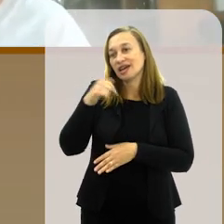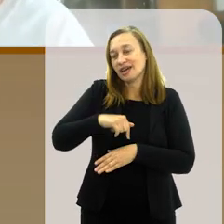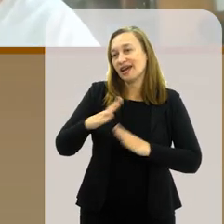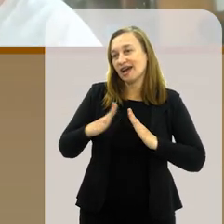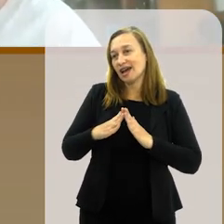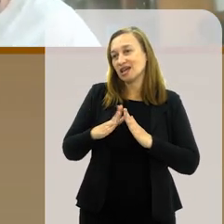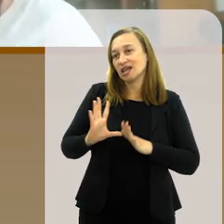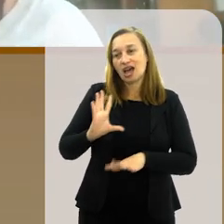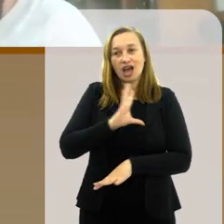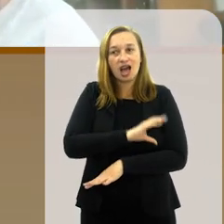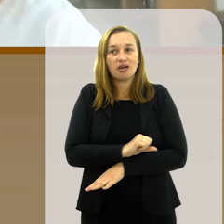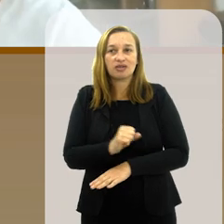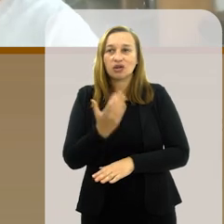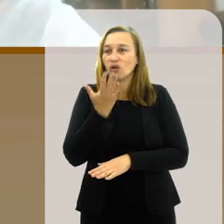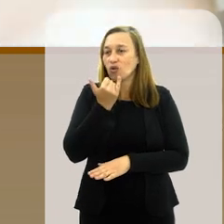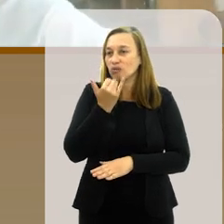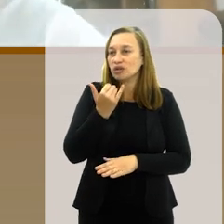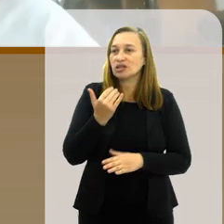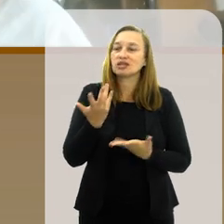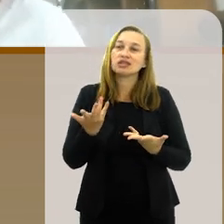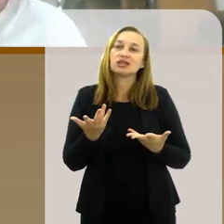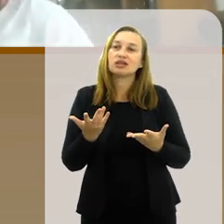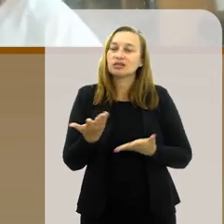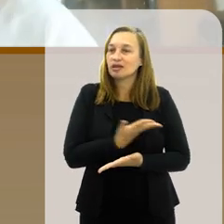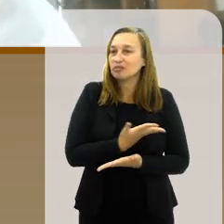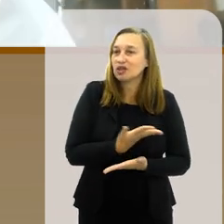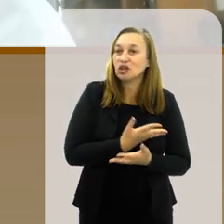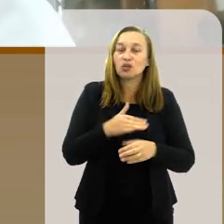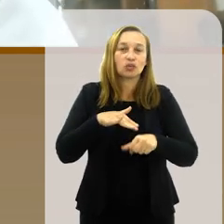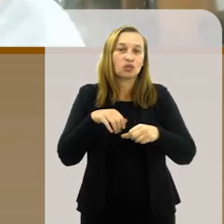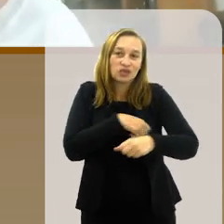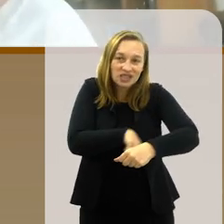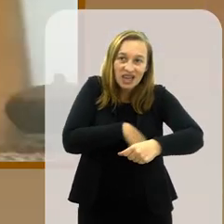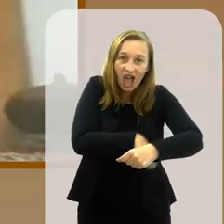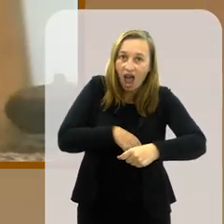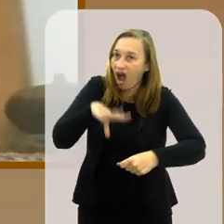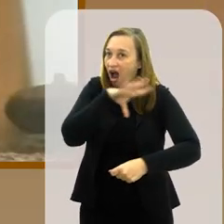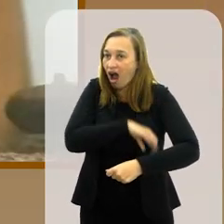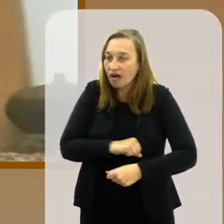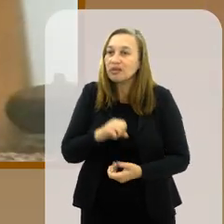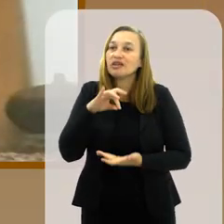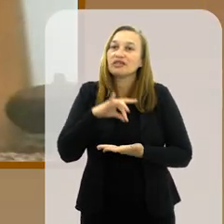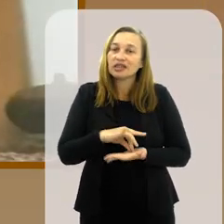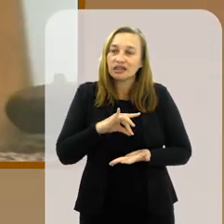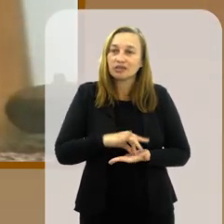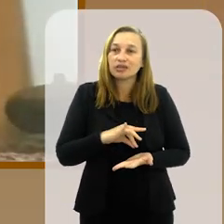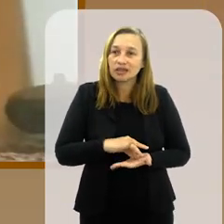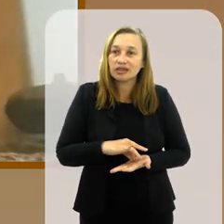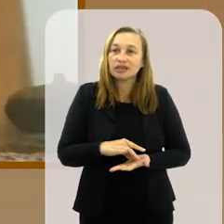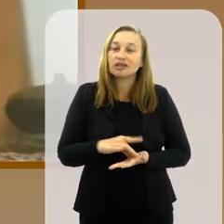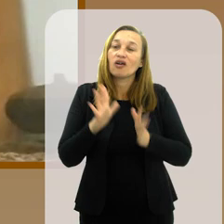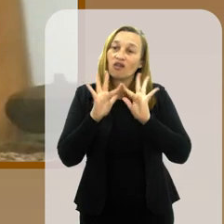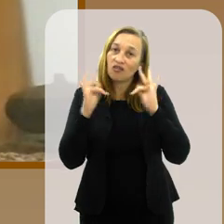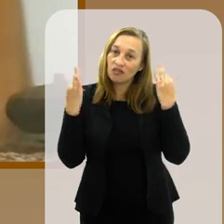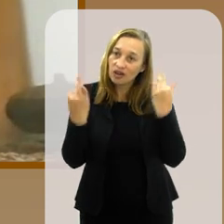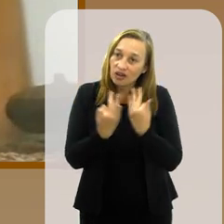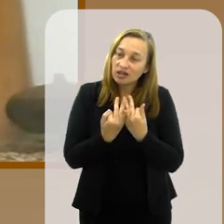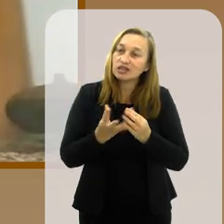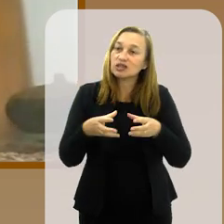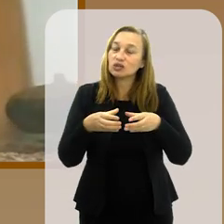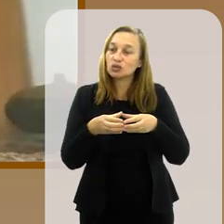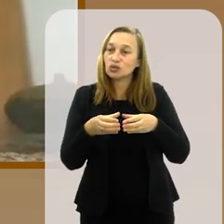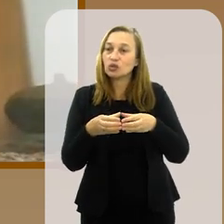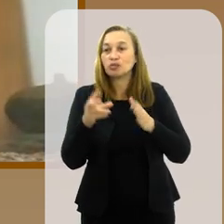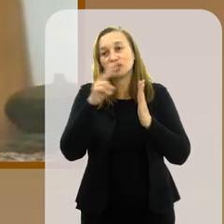aqui em casa adora fazer um almoço para os amigos, para cozinhar, adora cozinhar. E realmente virou